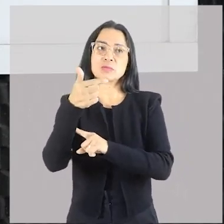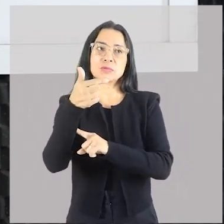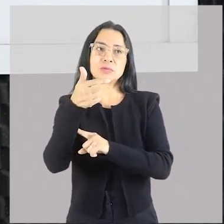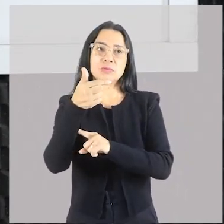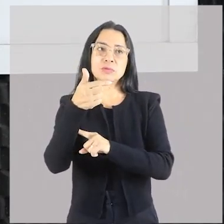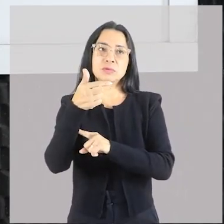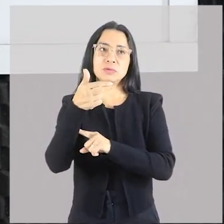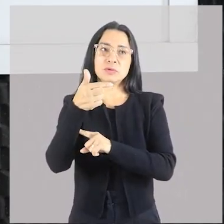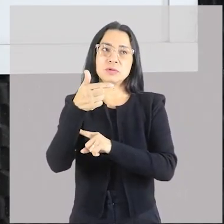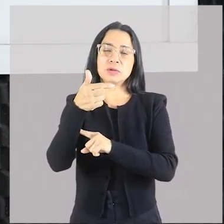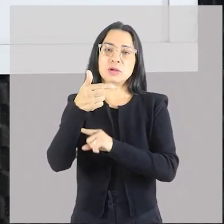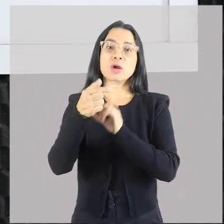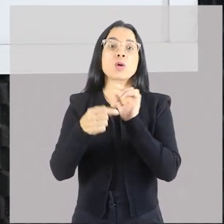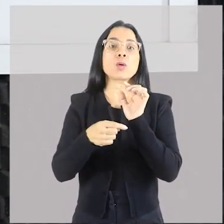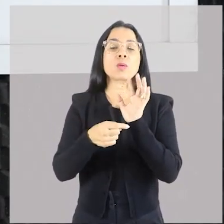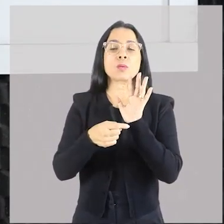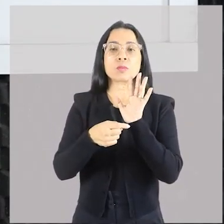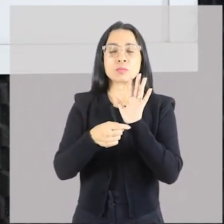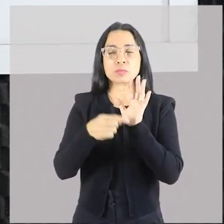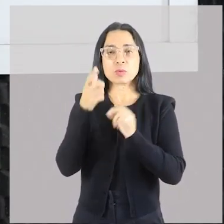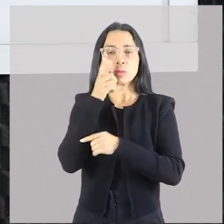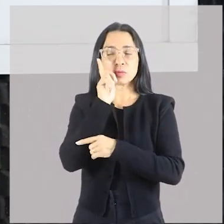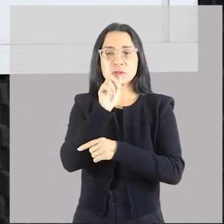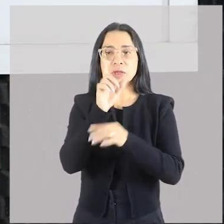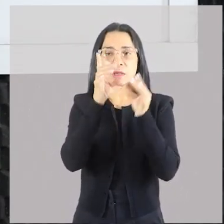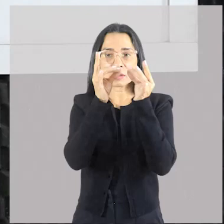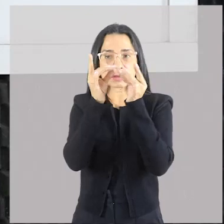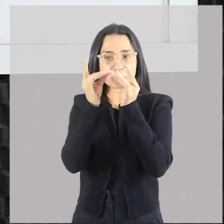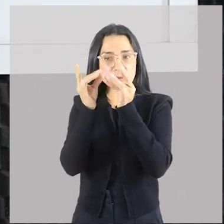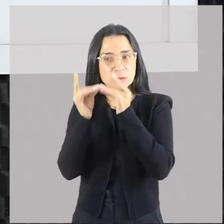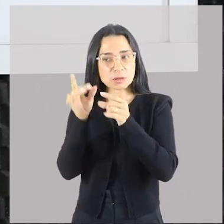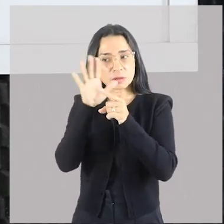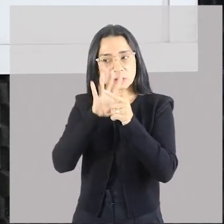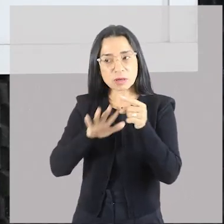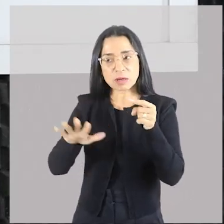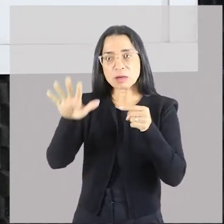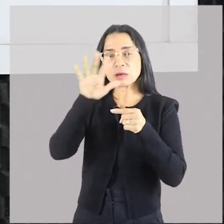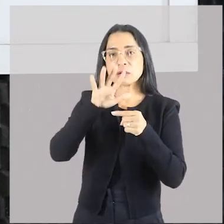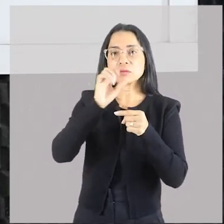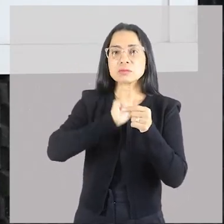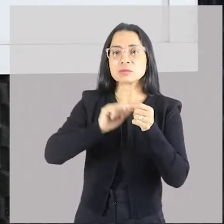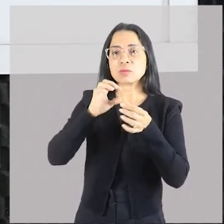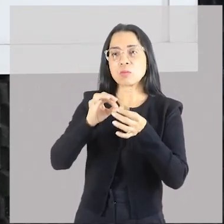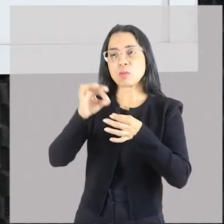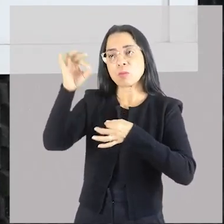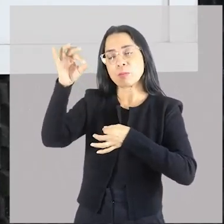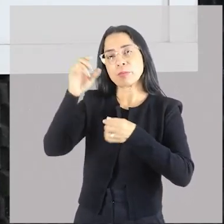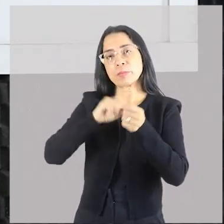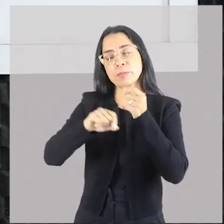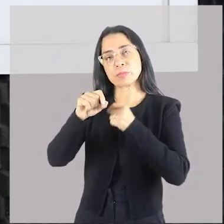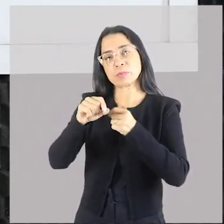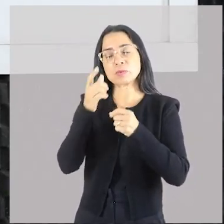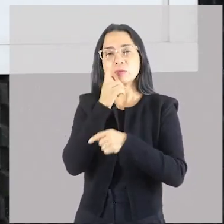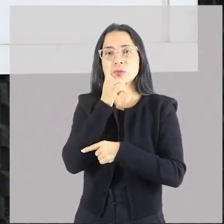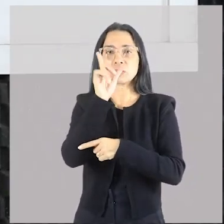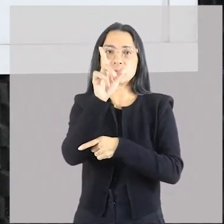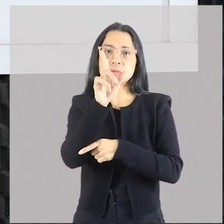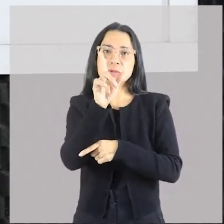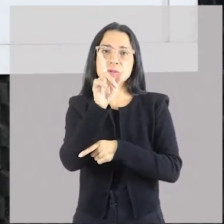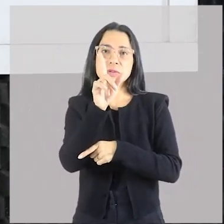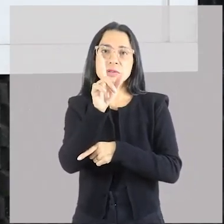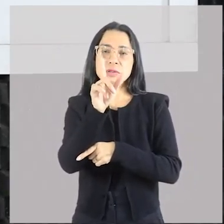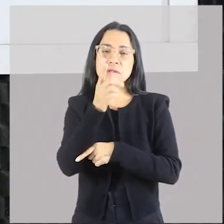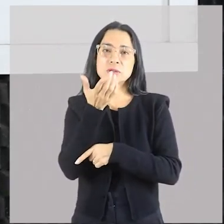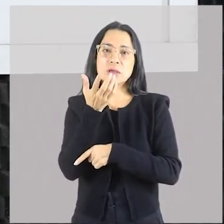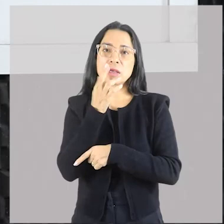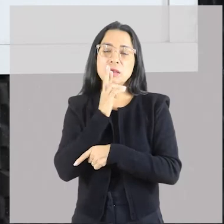consegue desmanchar essa área aqui num triângulo, aí com o comprimento da circunferência você vai conseguir extrair a área